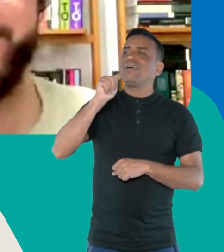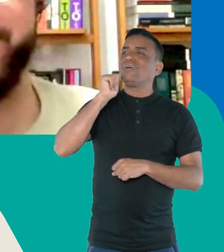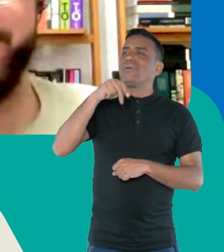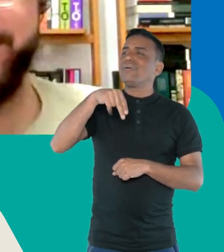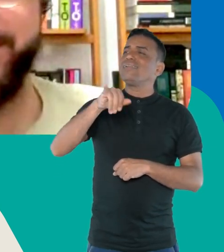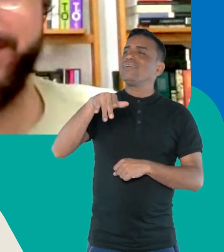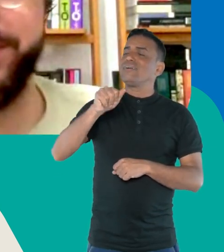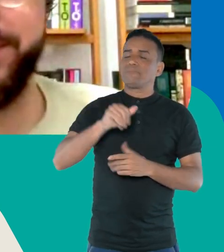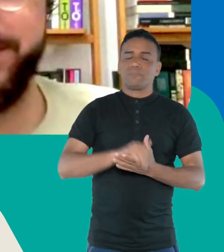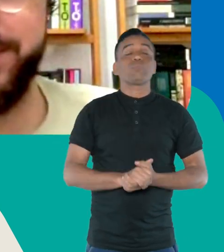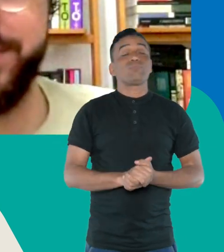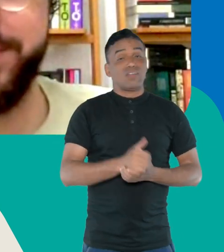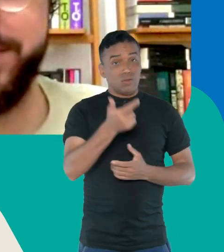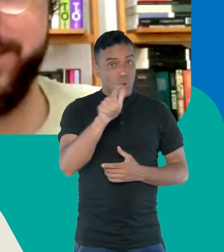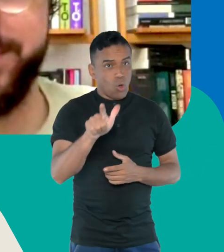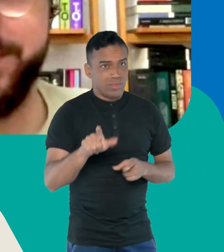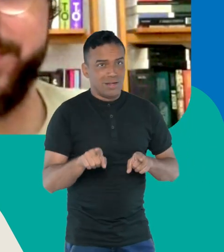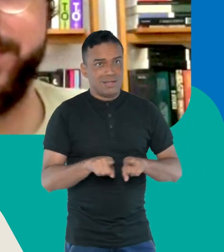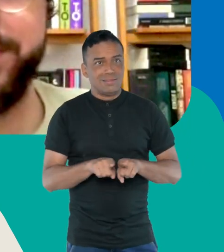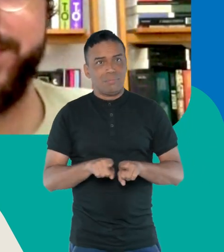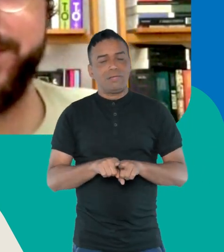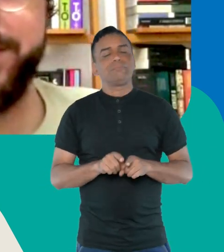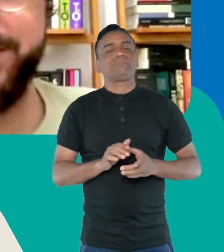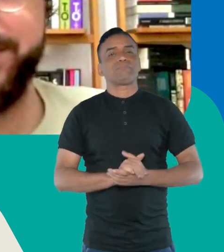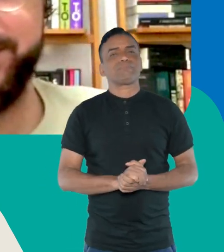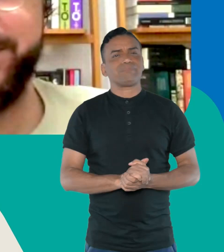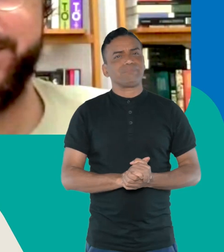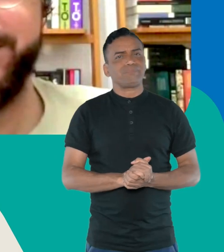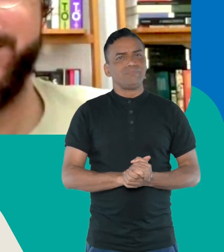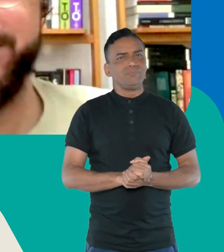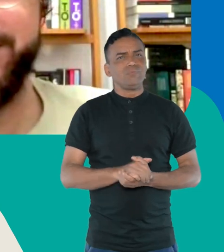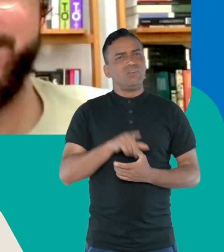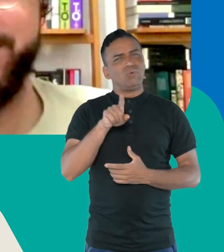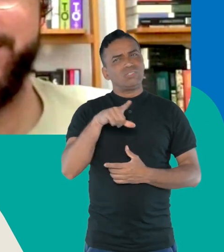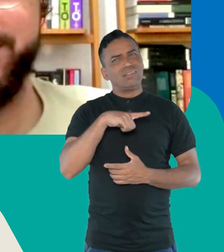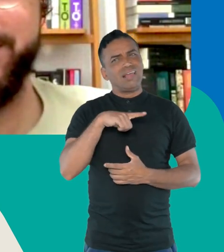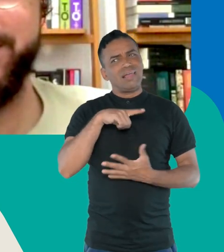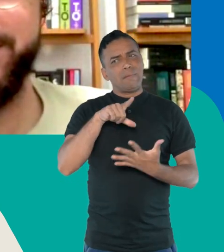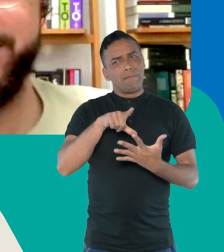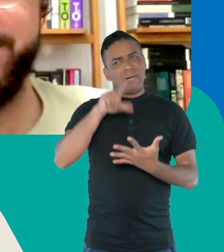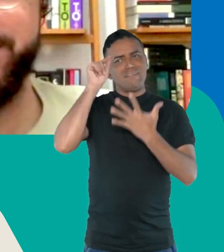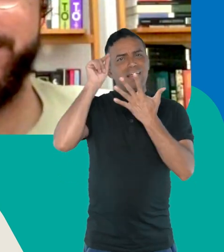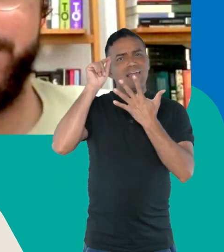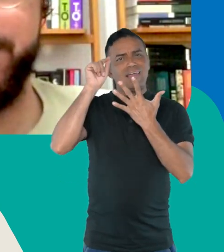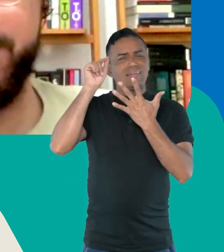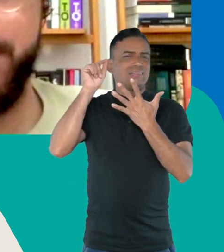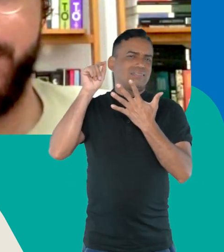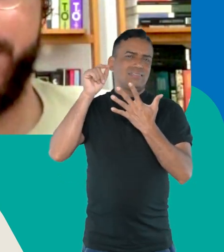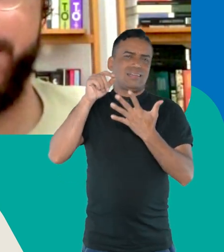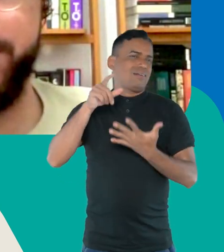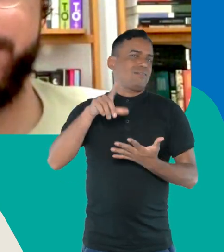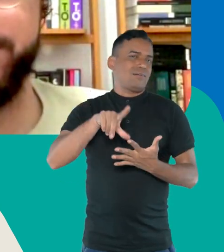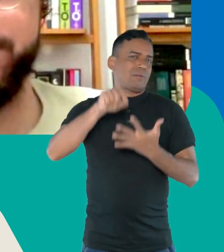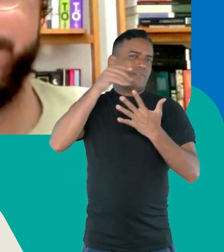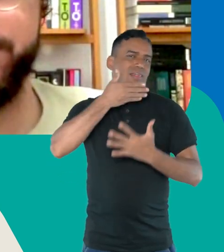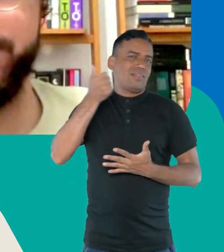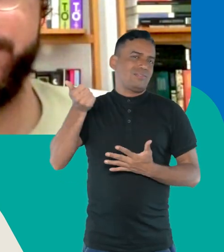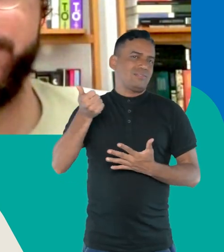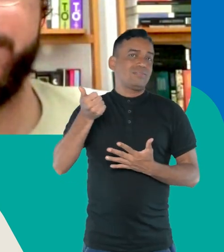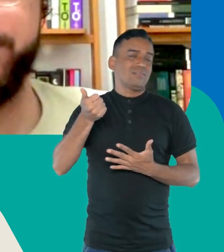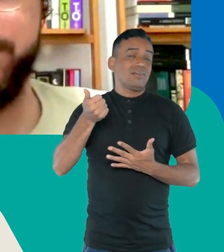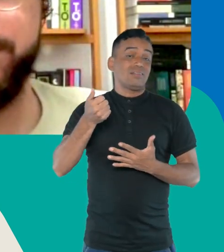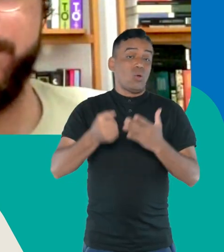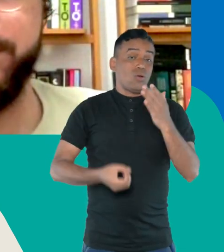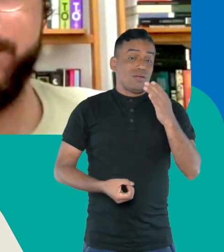Aqui, ó, que é uma outra coisa, assim. Você tem alguma preferência, ou já parou para pensar nisso, sobre essa criação,